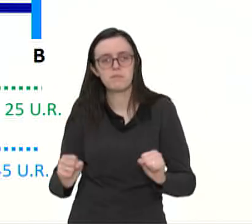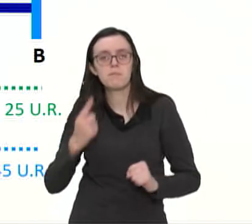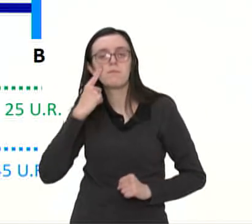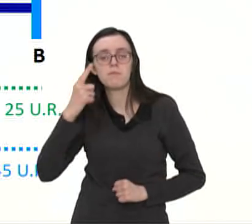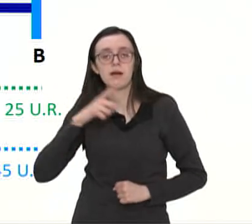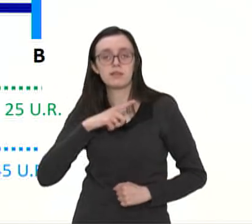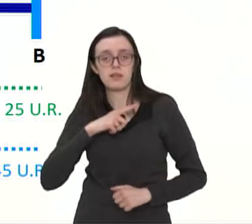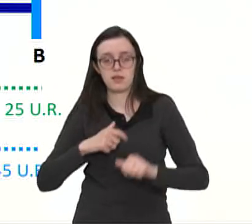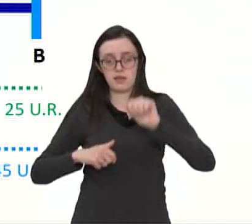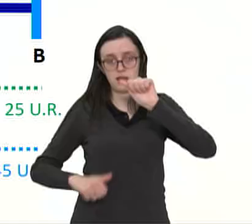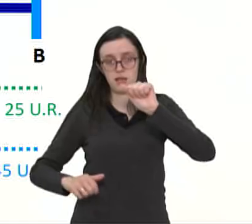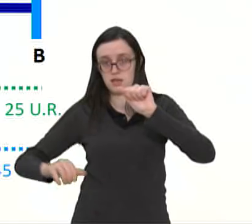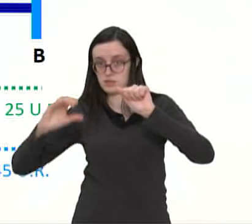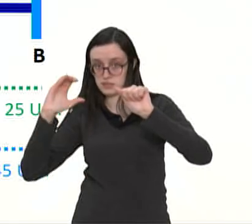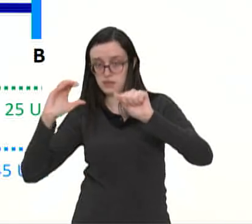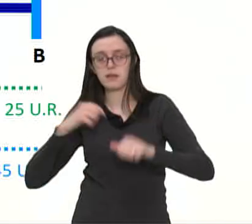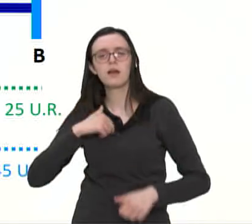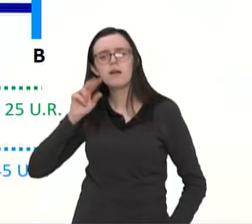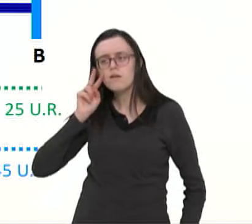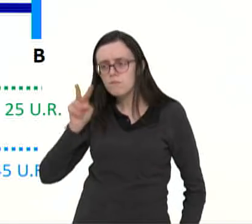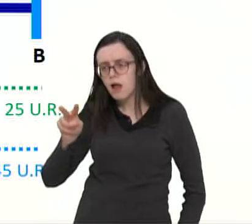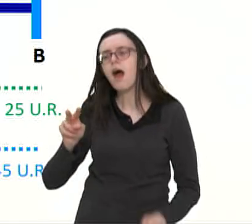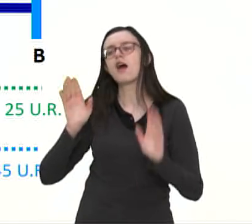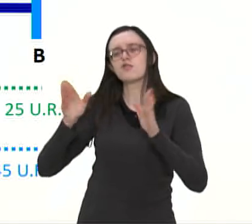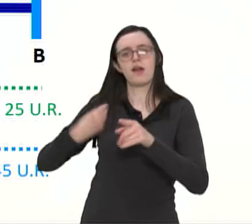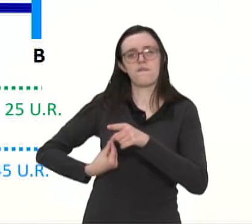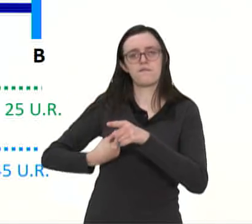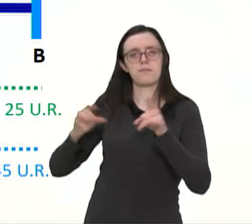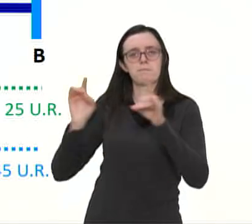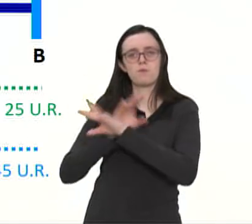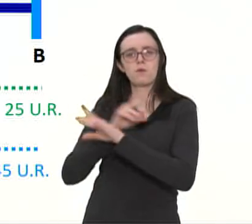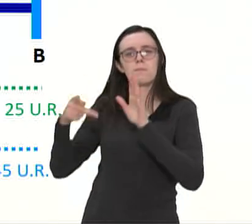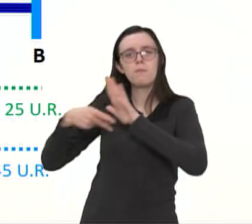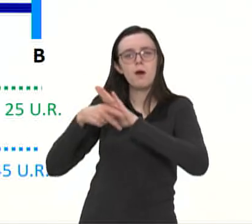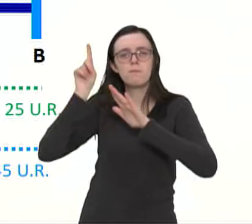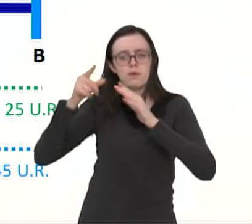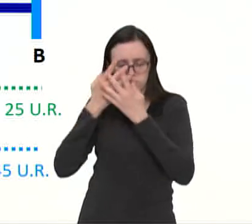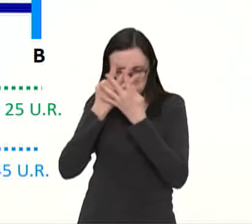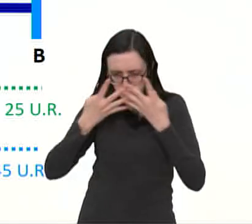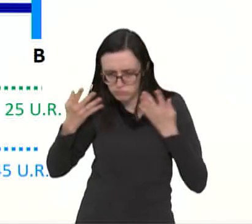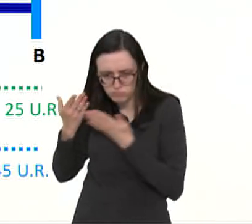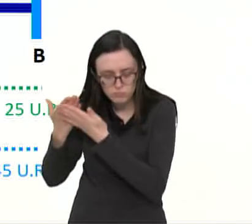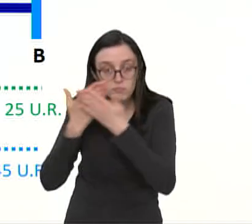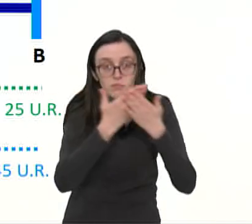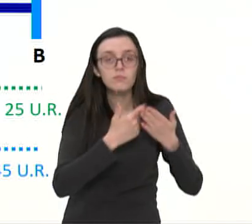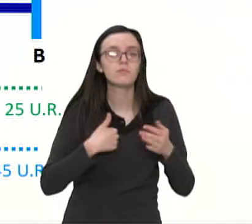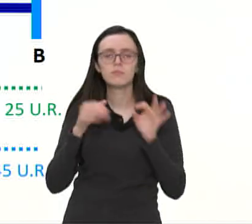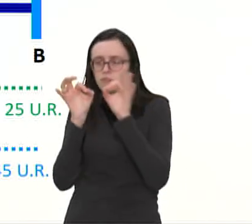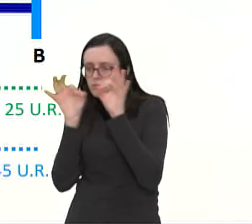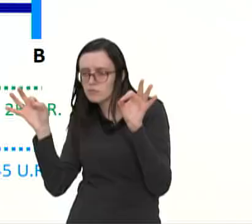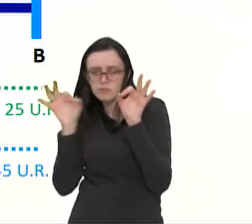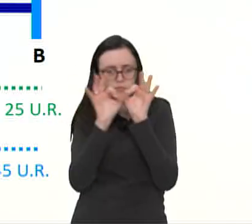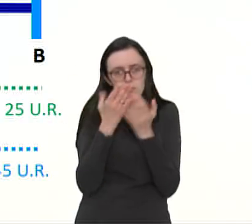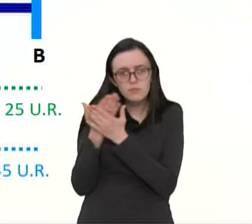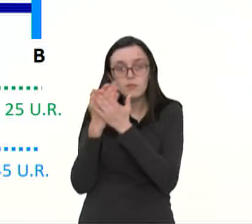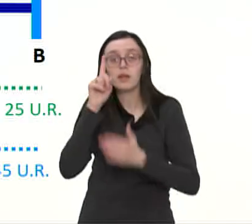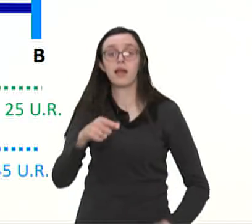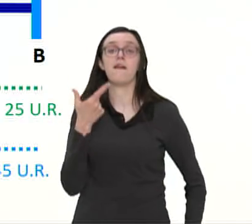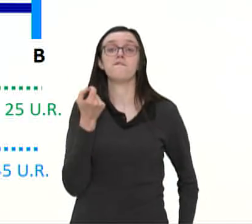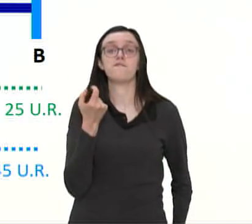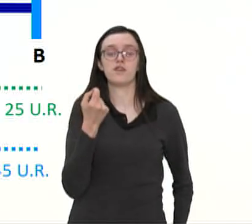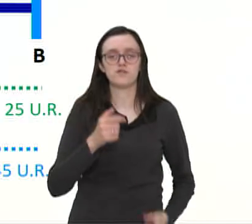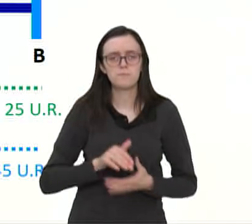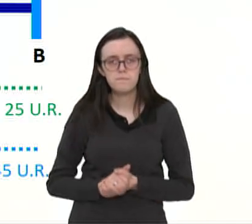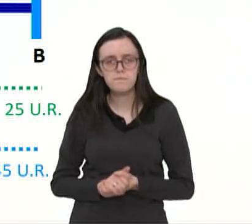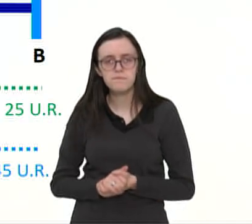C, tá? Então, o A e o C já aparecem no meu mapa cromossômico ali. Então, eu só vou considerar essa distância que já está ali como 20.